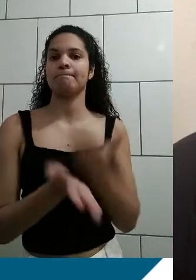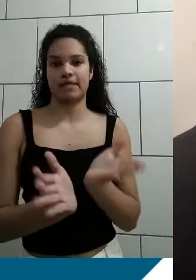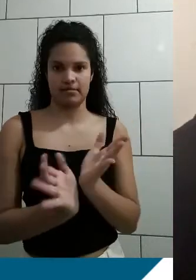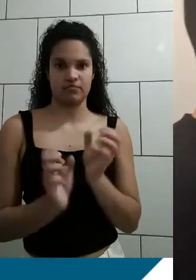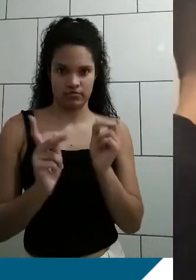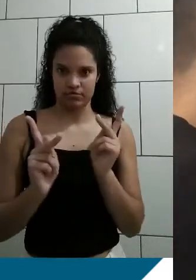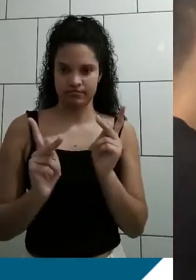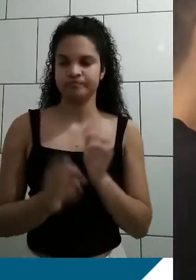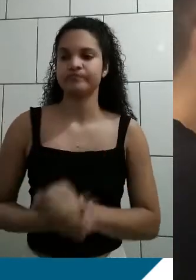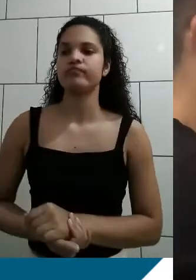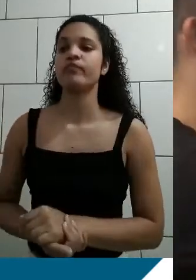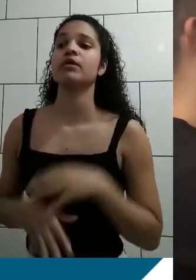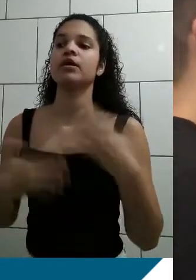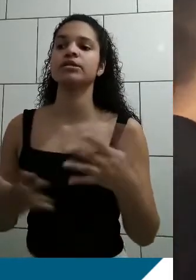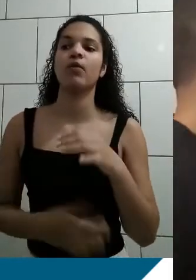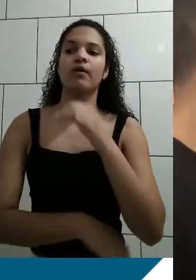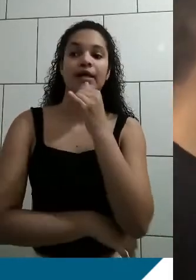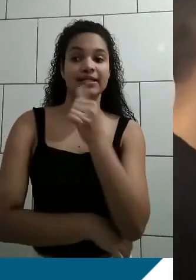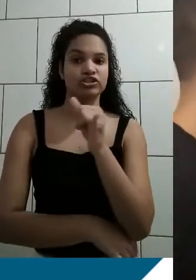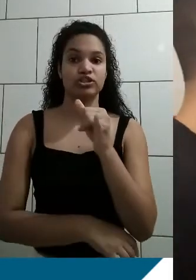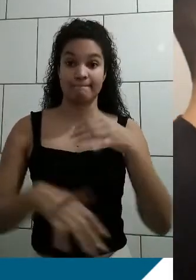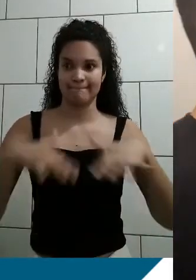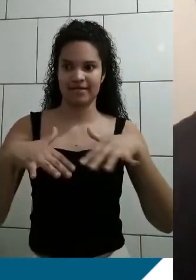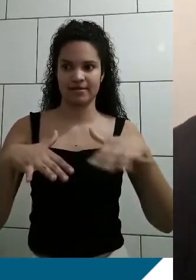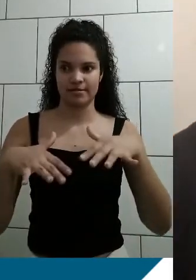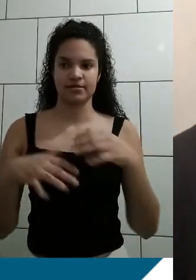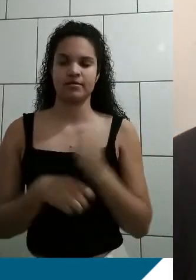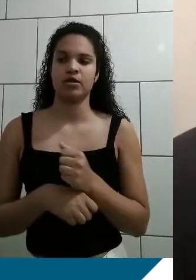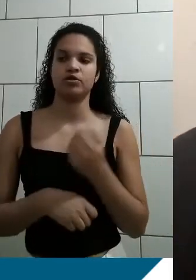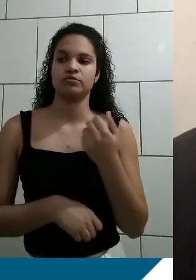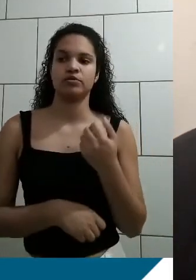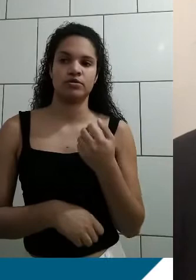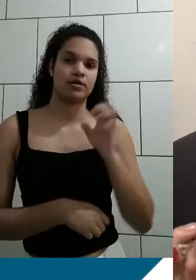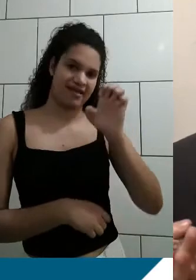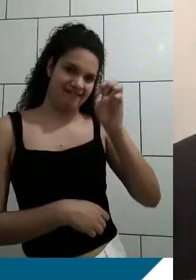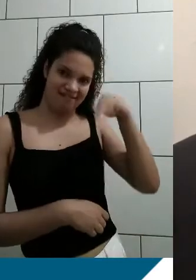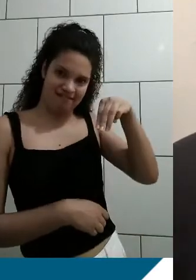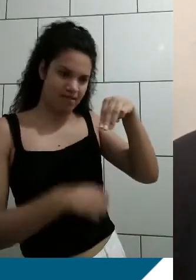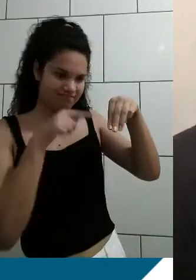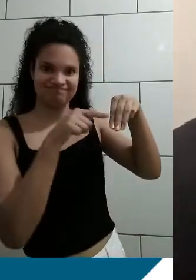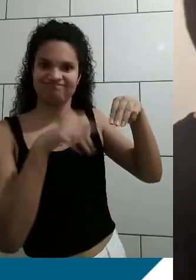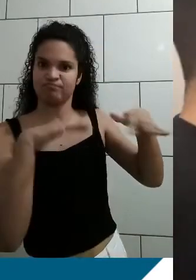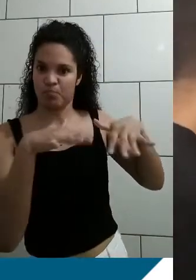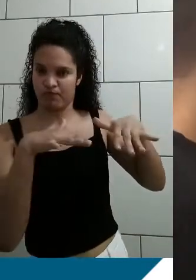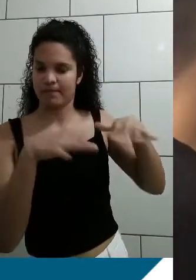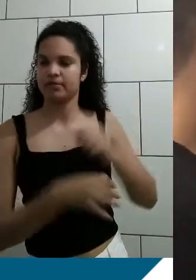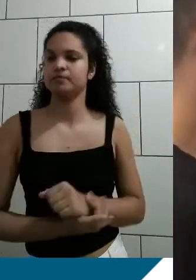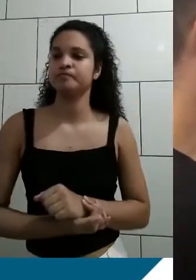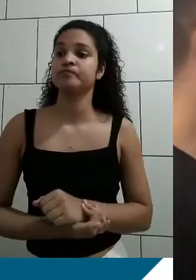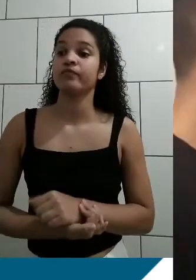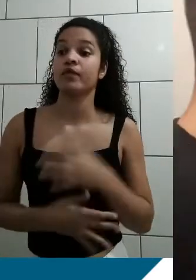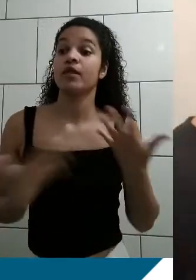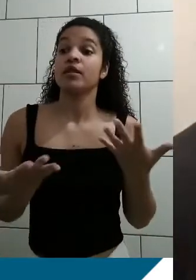de EM? Bom, a energia mecânica ela é a energia que está associada aos fenômenos de natureza mecânica. Então, eu tenho